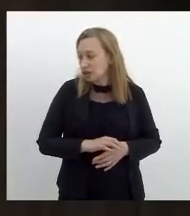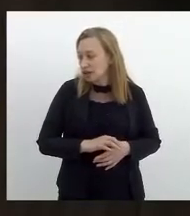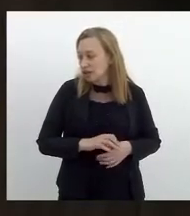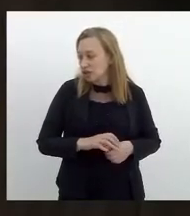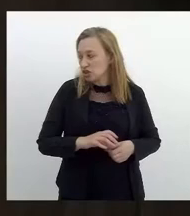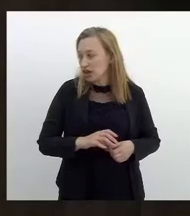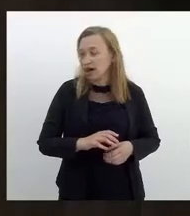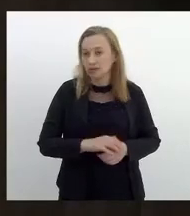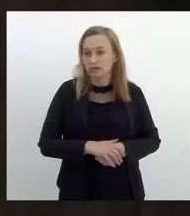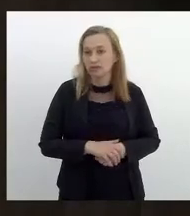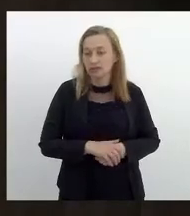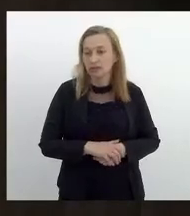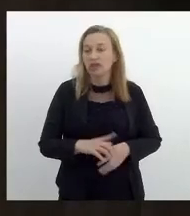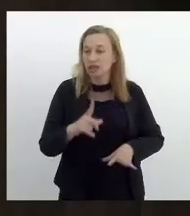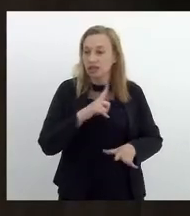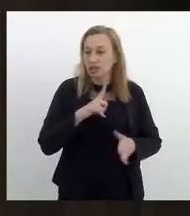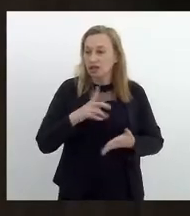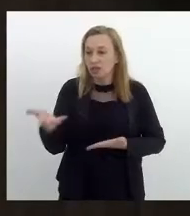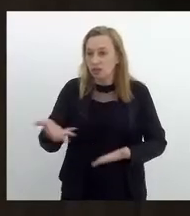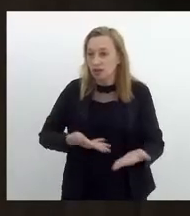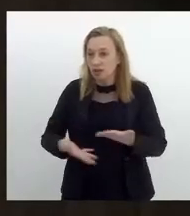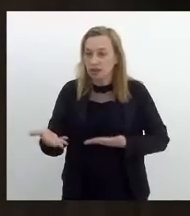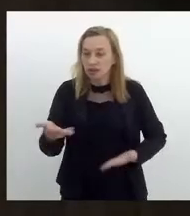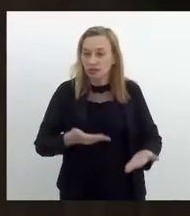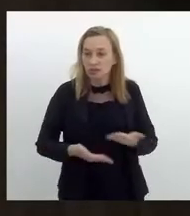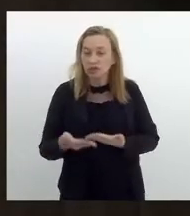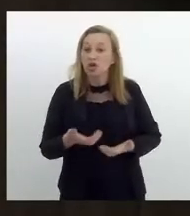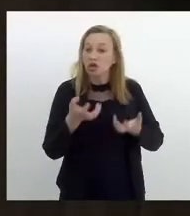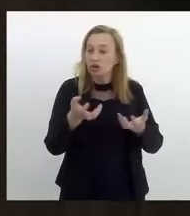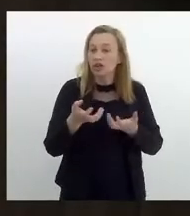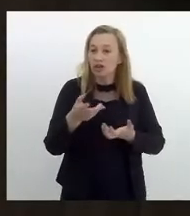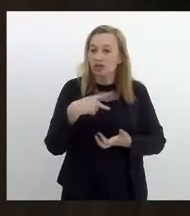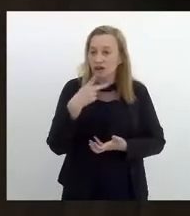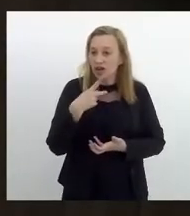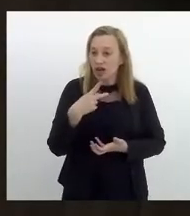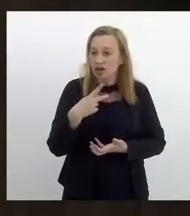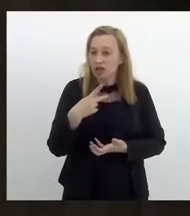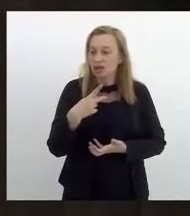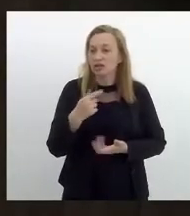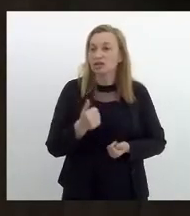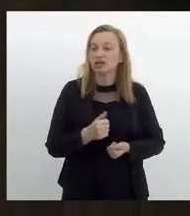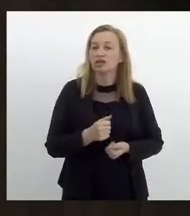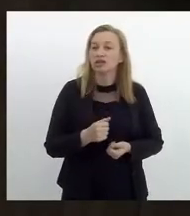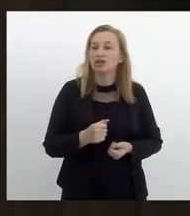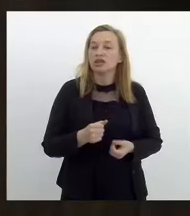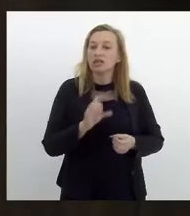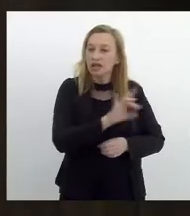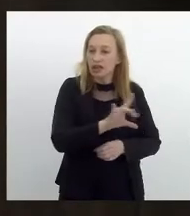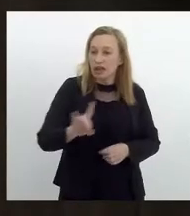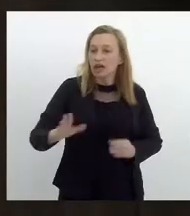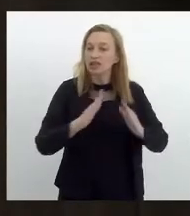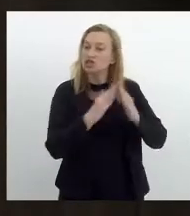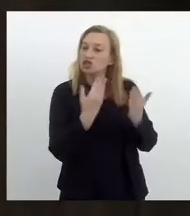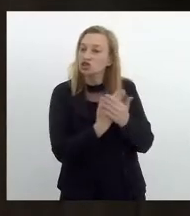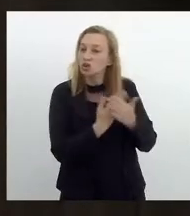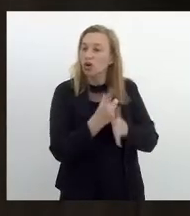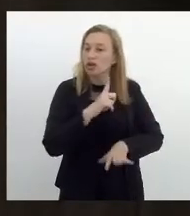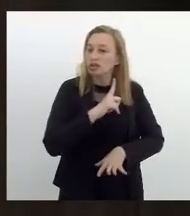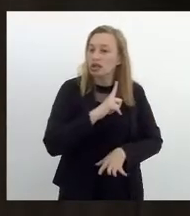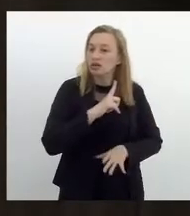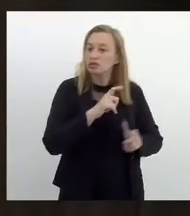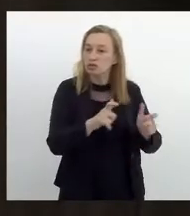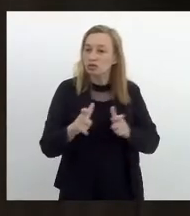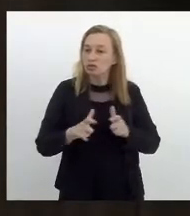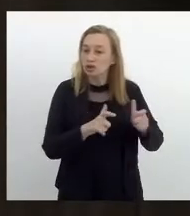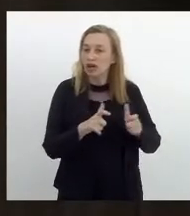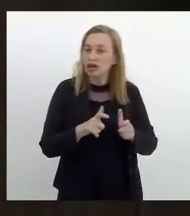da noite. E houve um compartilhamento. Então, assim, eu quero dizer que o ideal é que cada escola tenha a sua sede, é o que a gente defende, mas